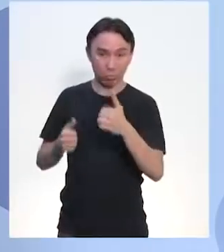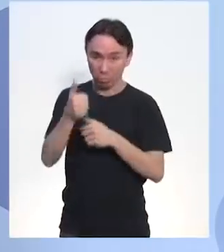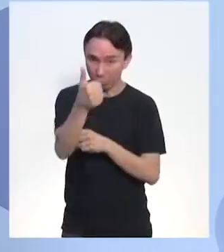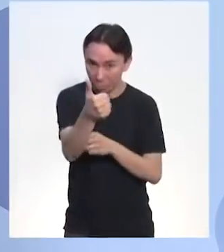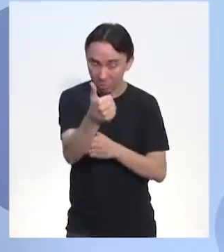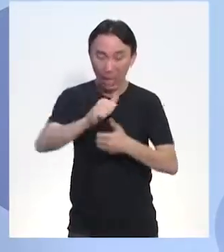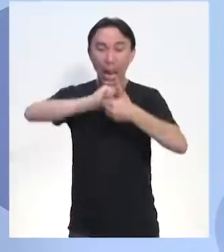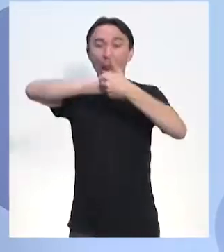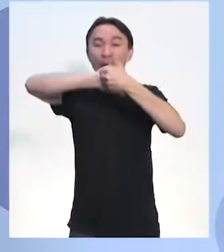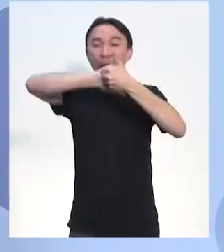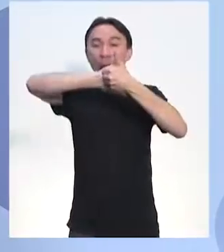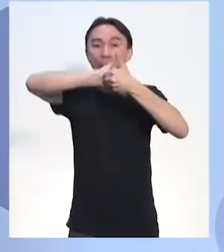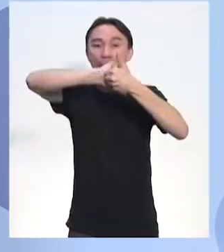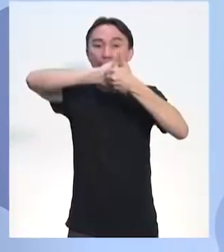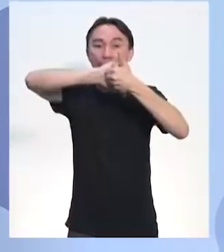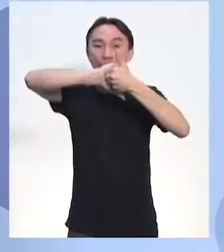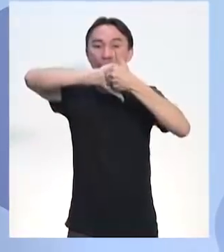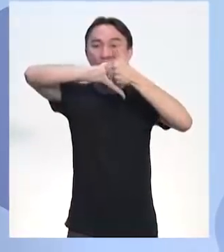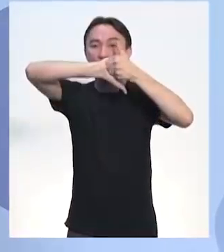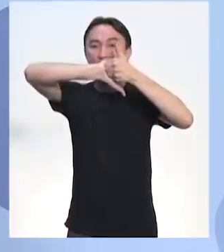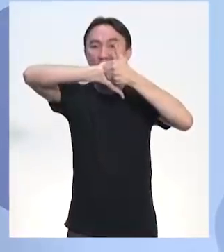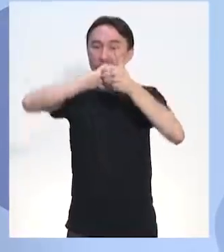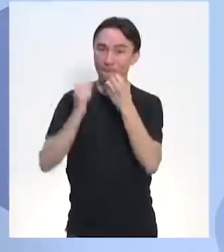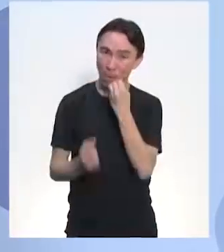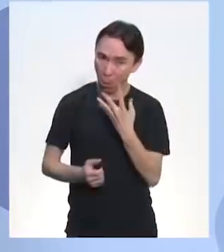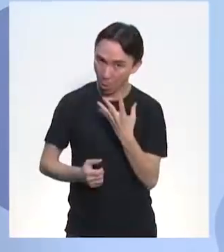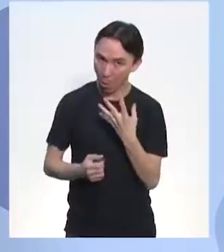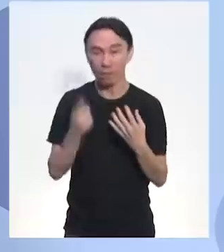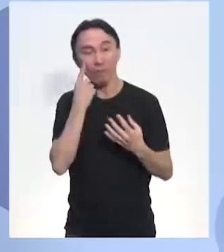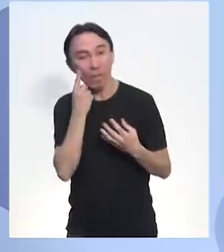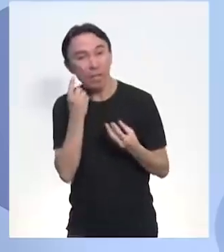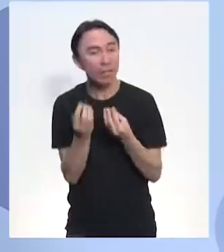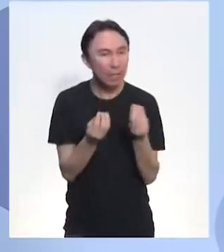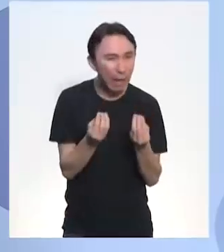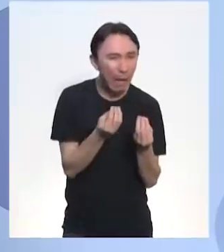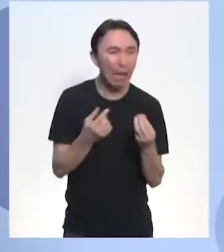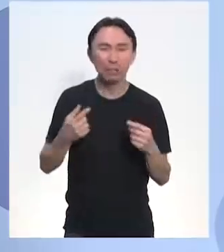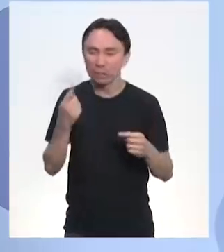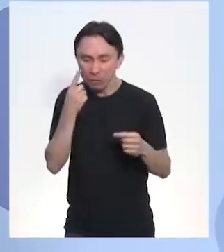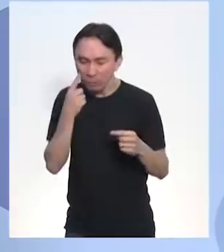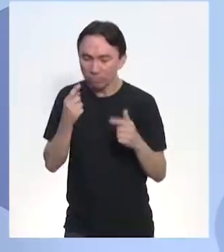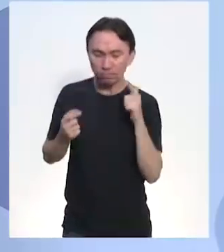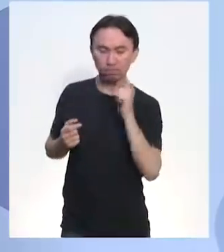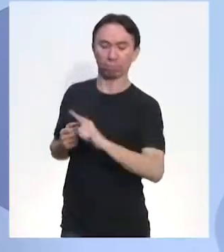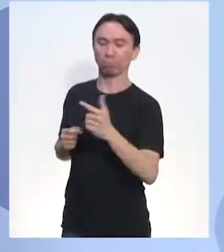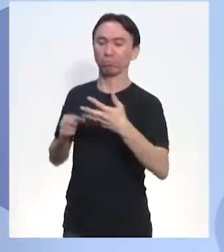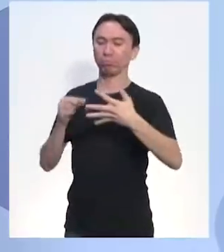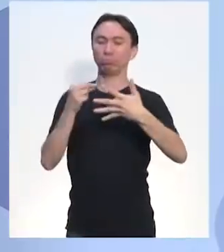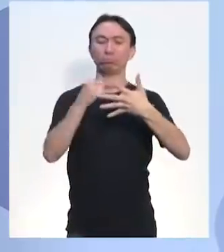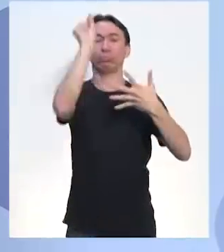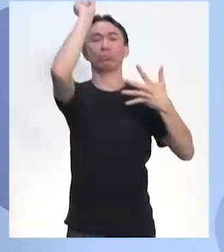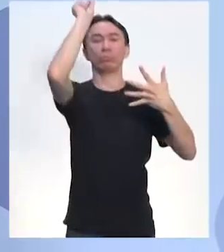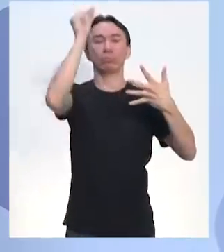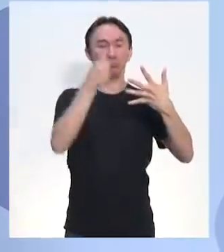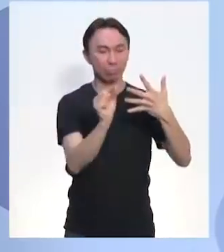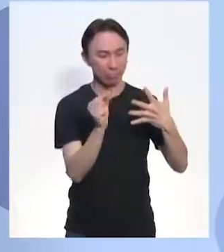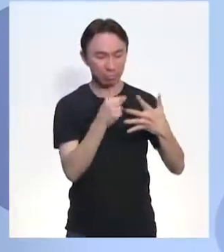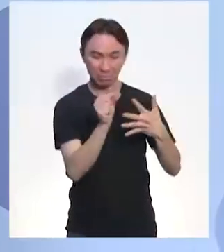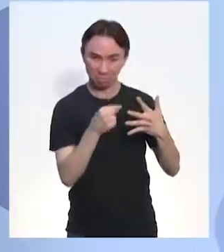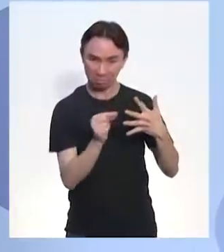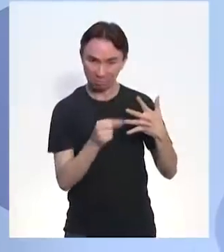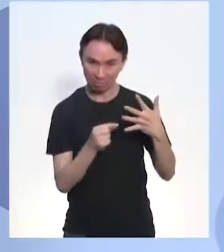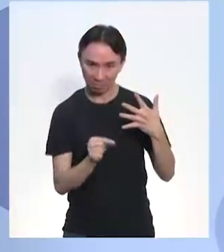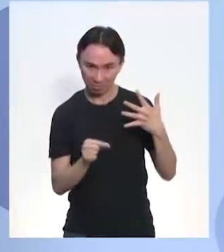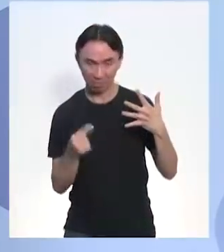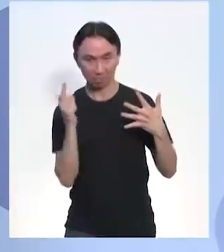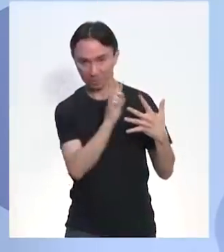realmente ver que o desafio foi concluído ou a missão foi concluída por aquele aluno ou aquela equipe,